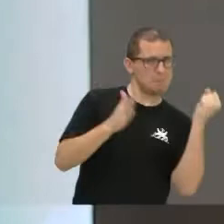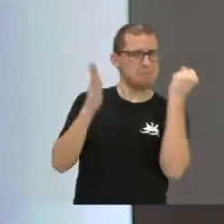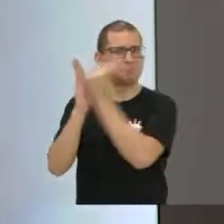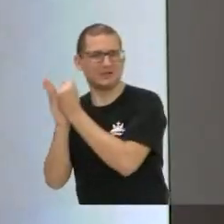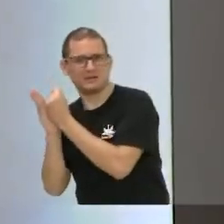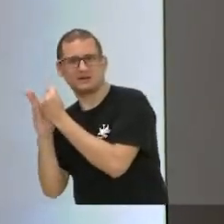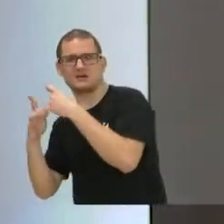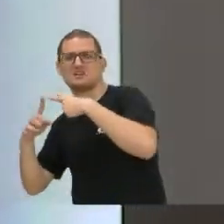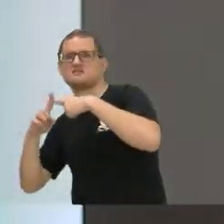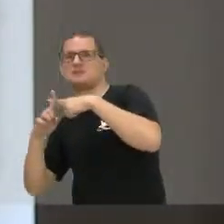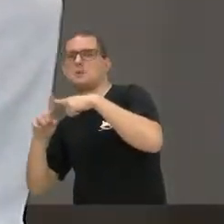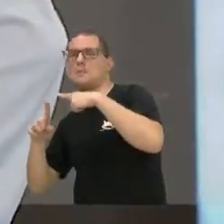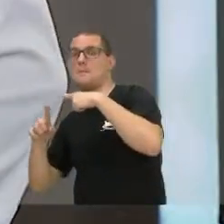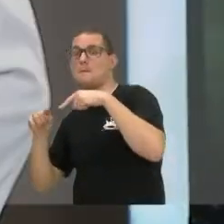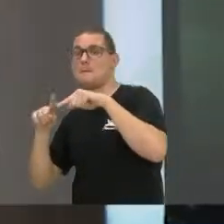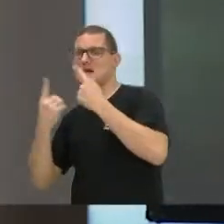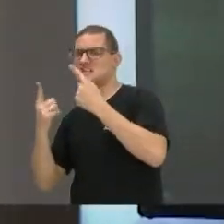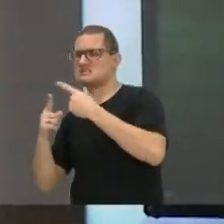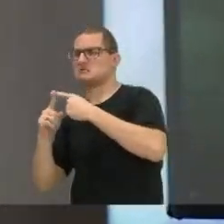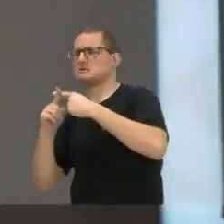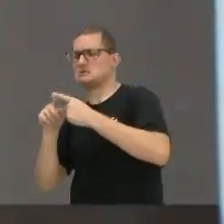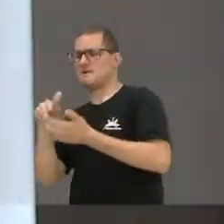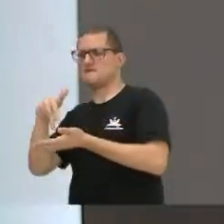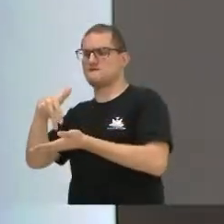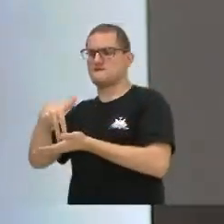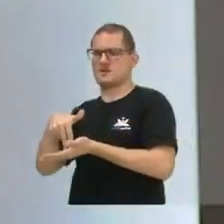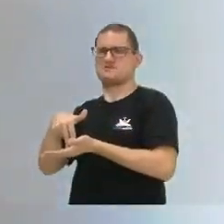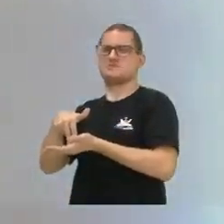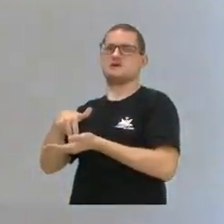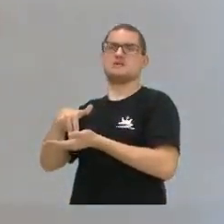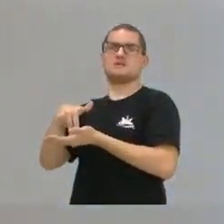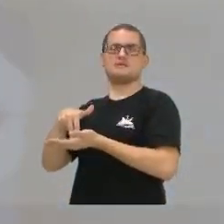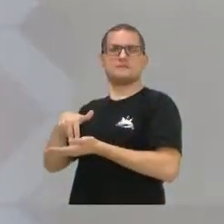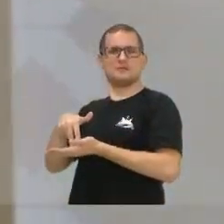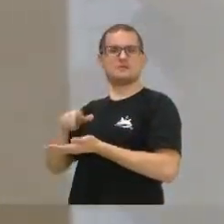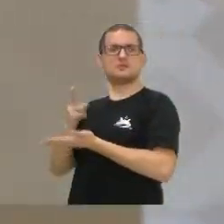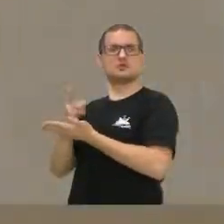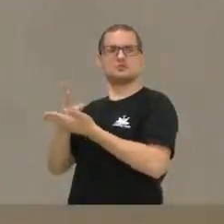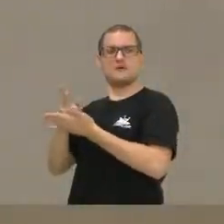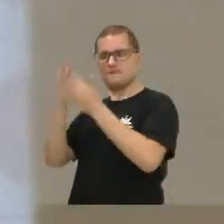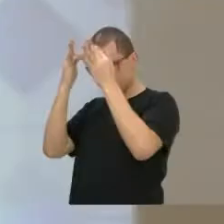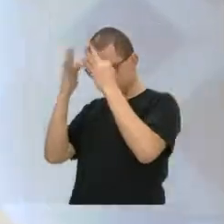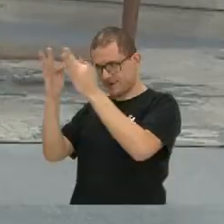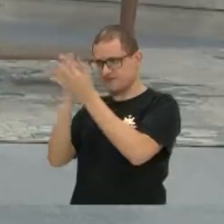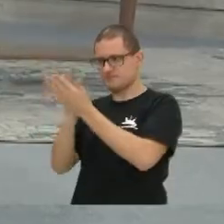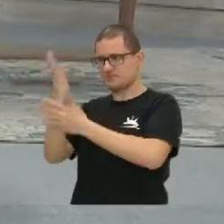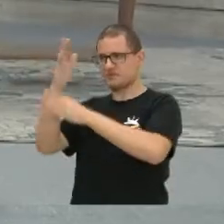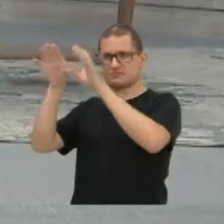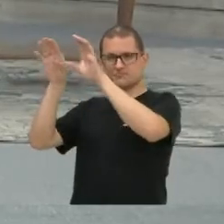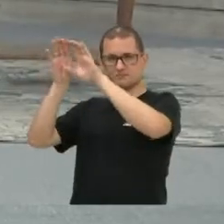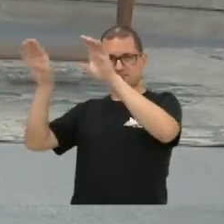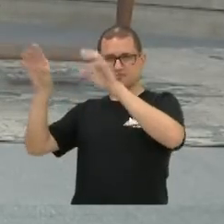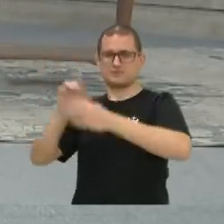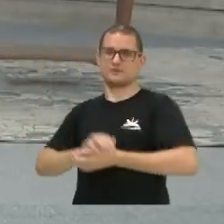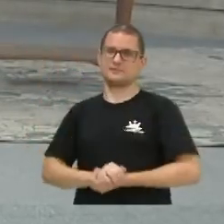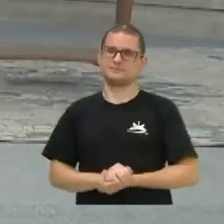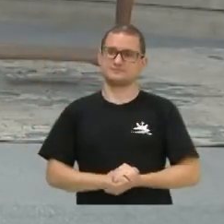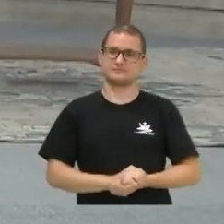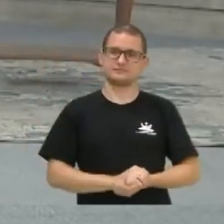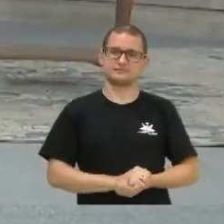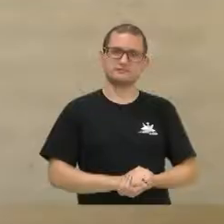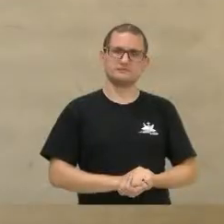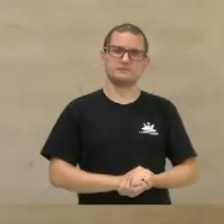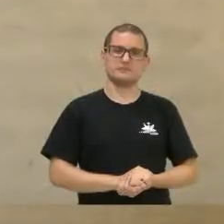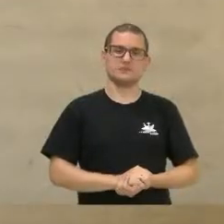vencedor e daí que temos lá no versículo 8 seus cadáveres ficarão expostos